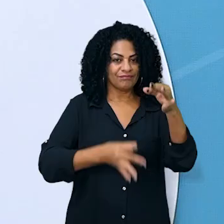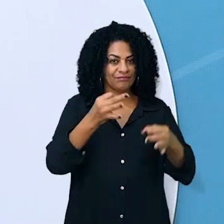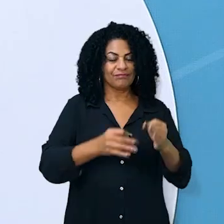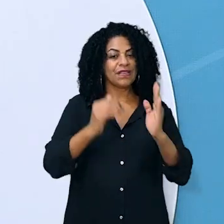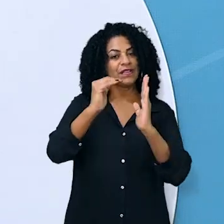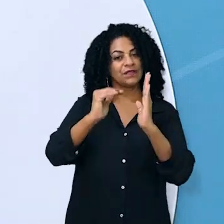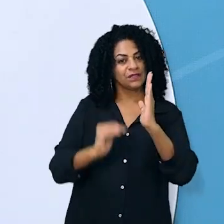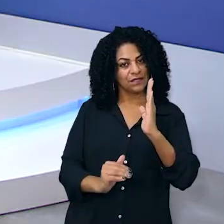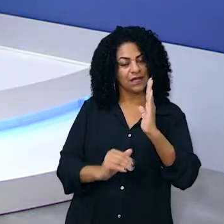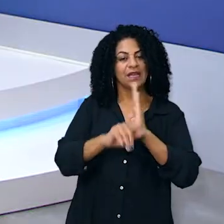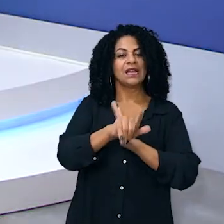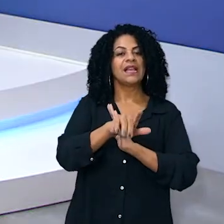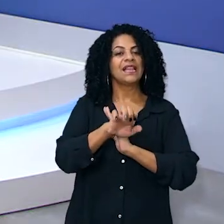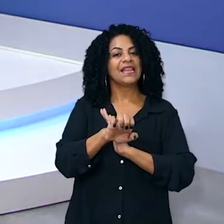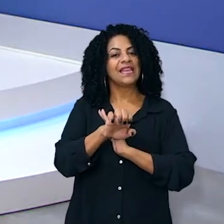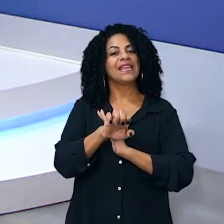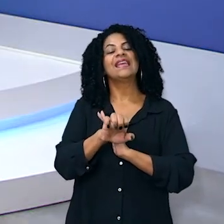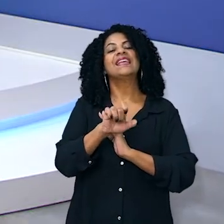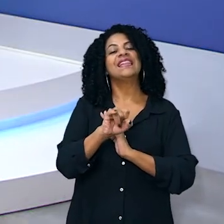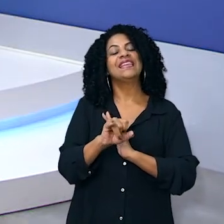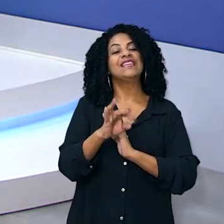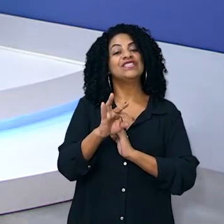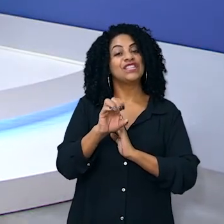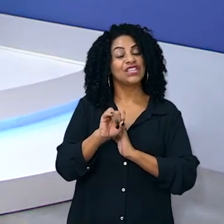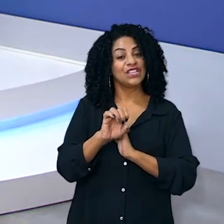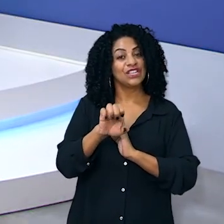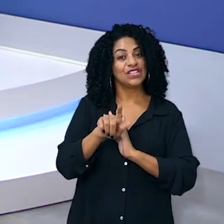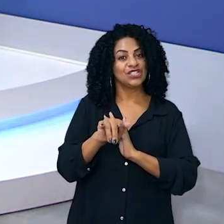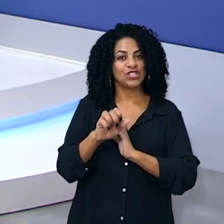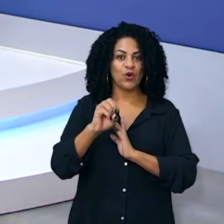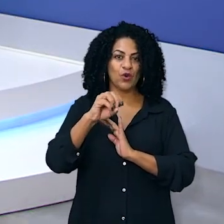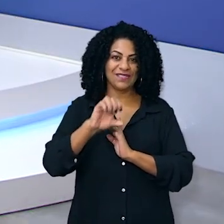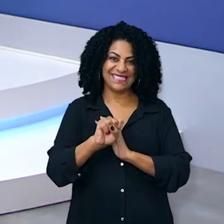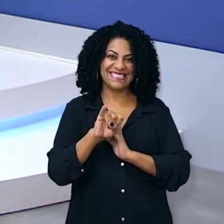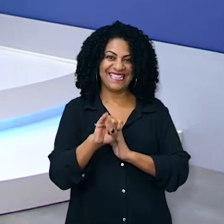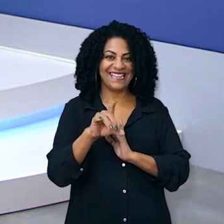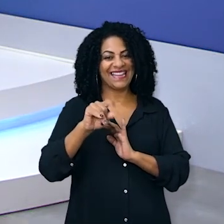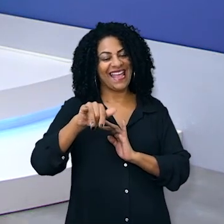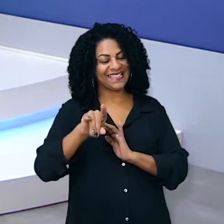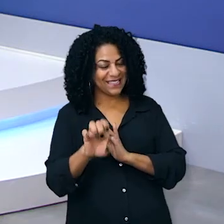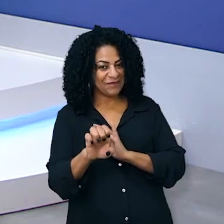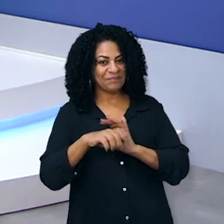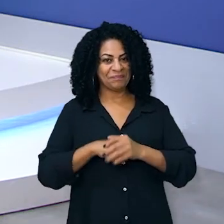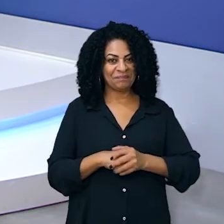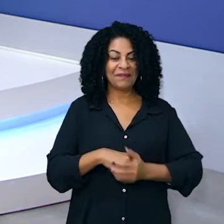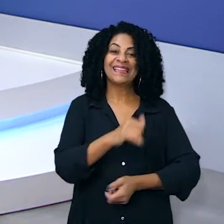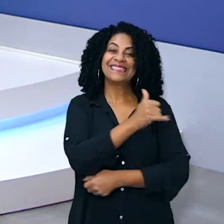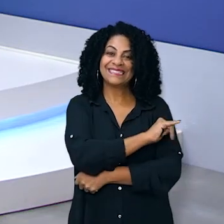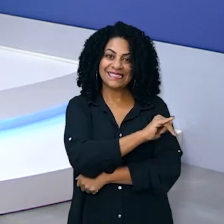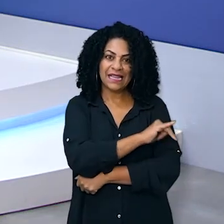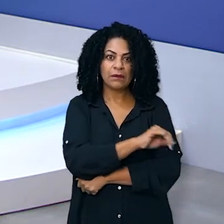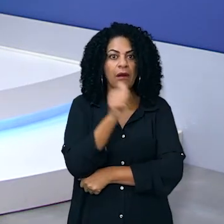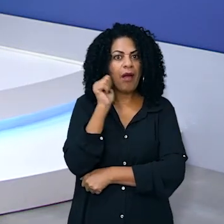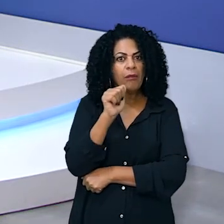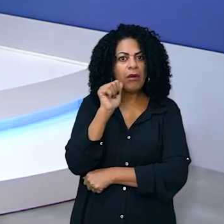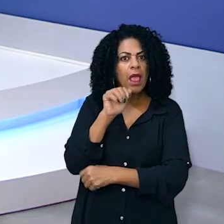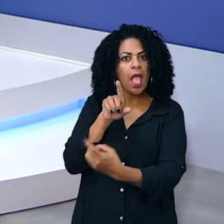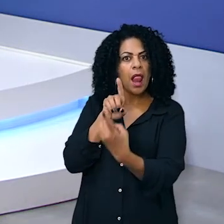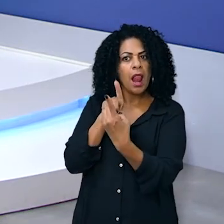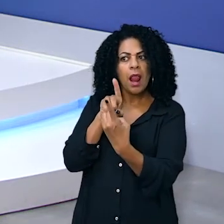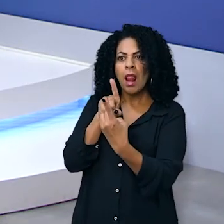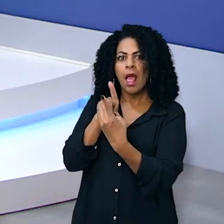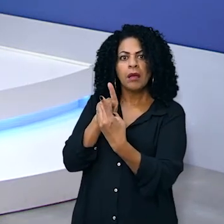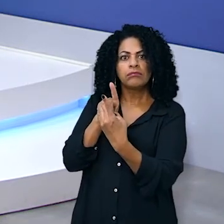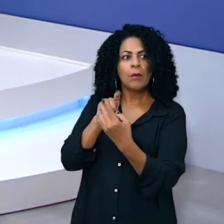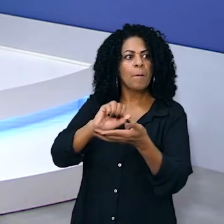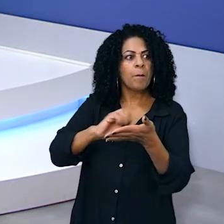a litigiosidade. Vamos fazer agora um giro pelas decisões das turmas do TST. No Rio de Janeiro, uma balconista demitida por justa